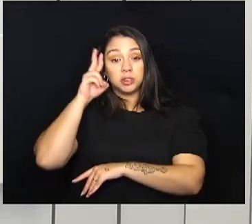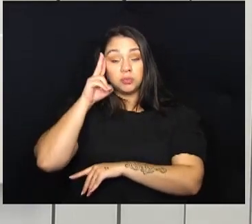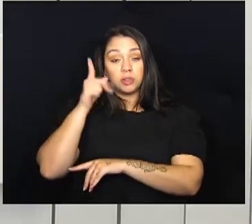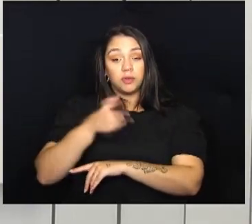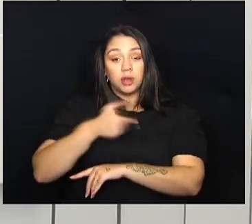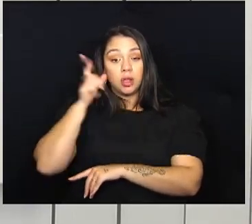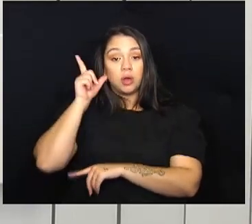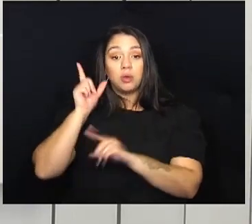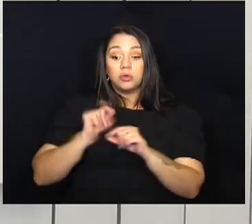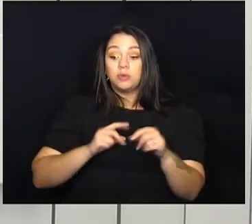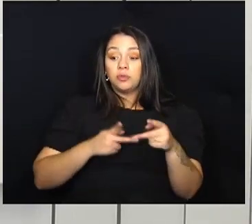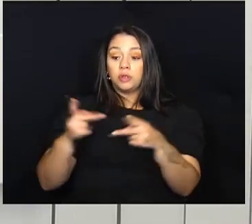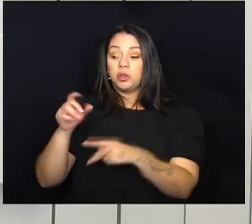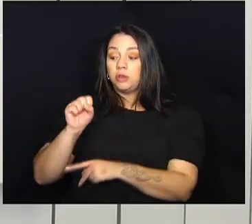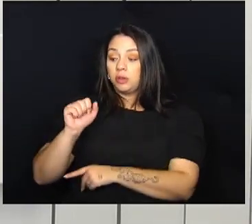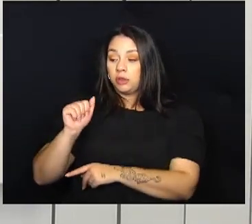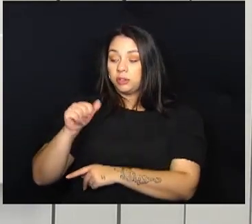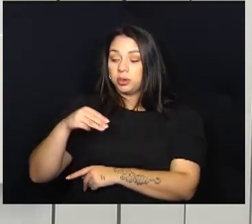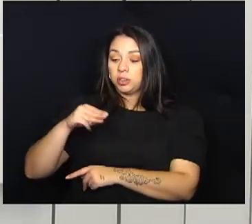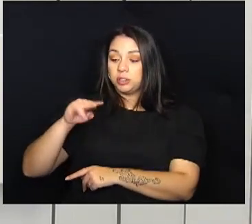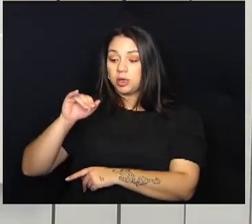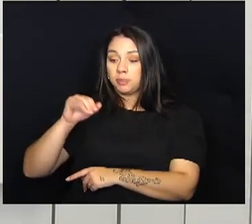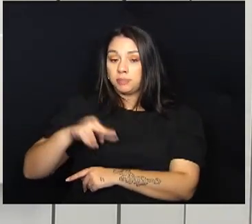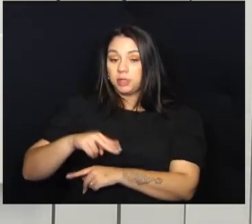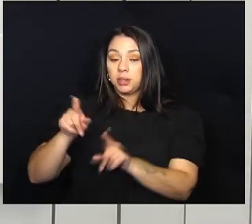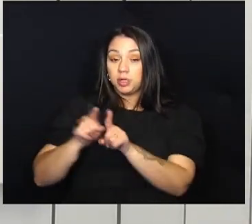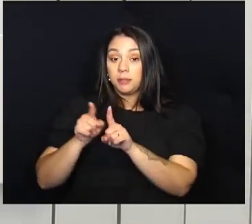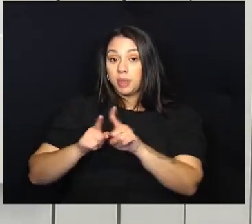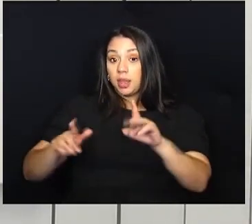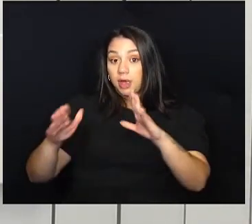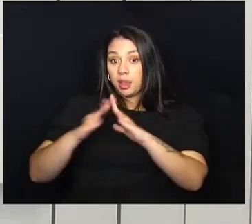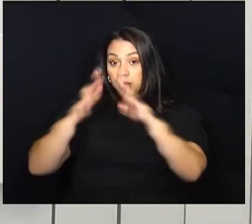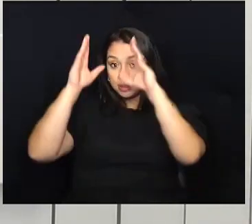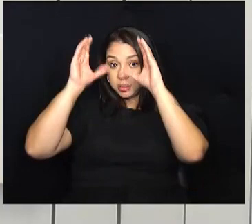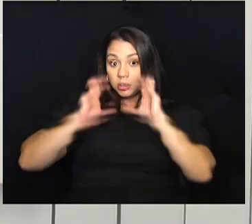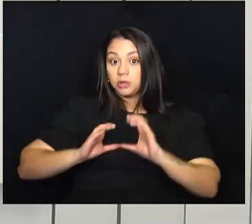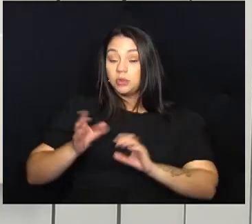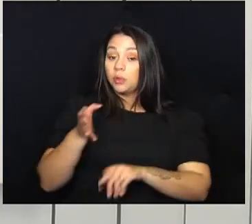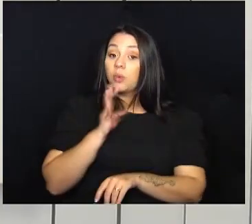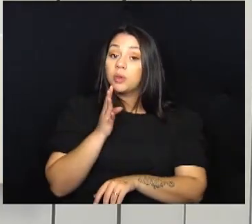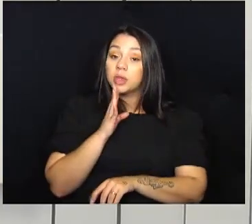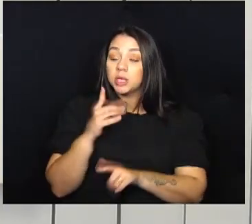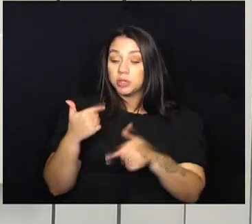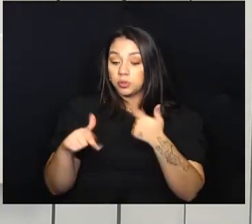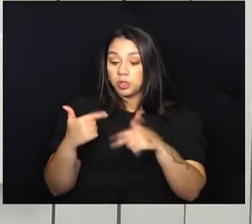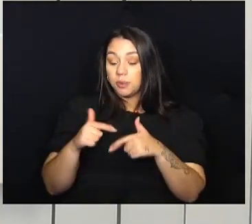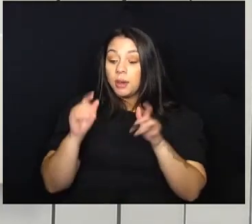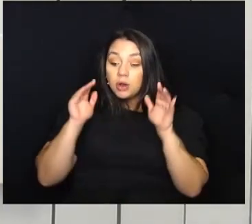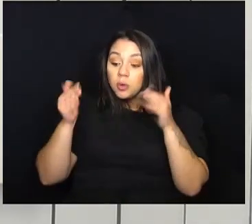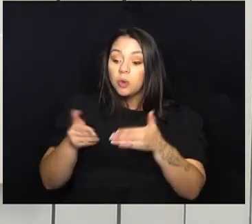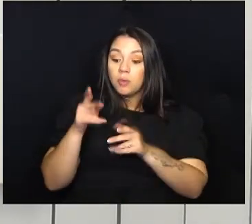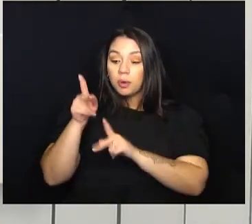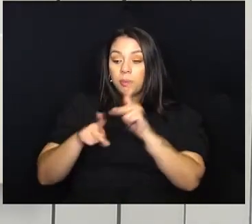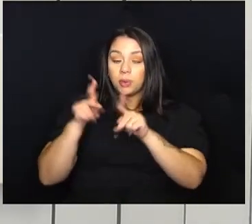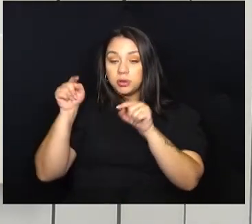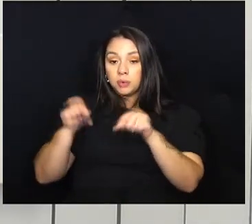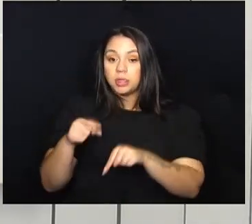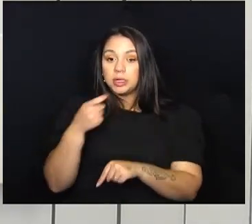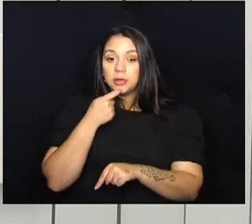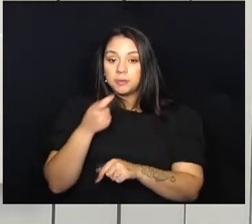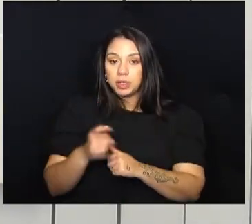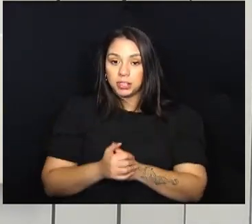o SAMIM e a Casa da Cidadania para conhecer o trabalho voltado a esta população aqui em